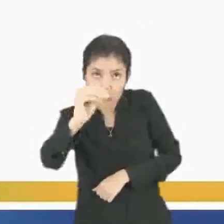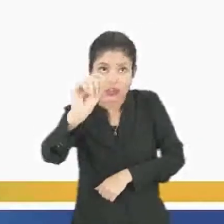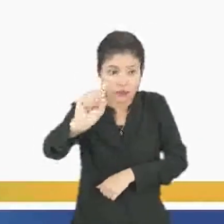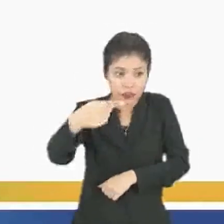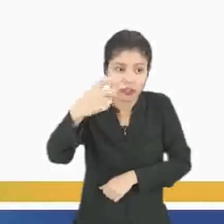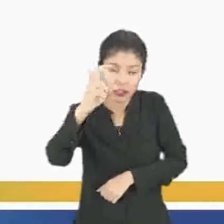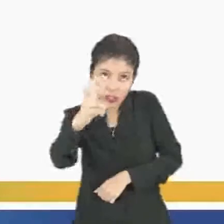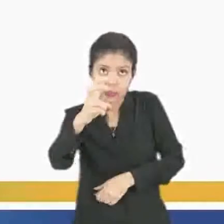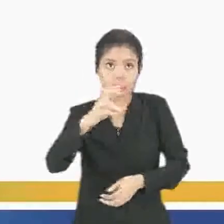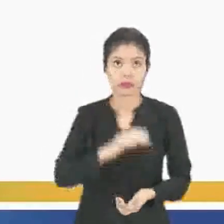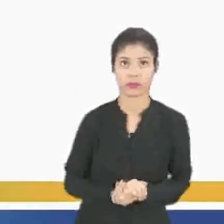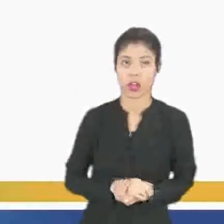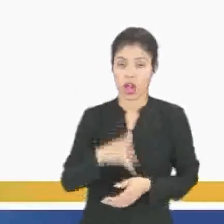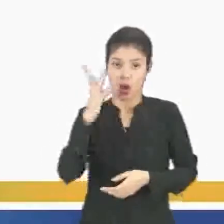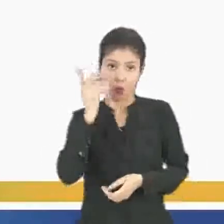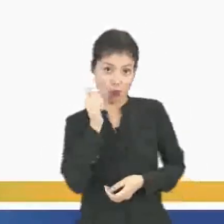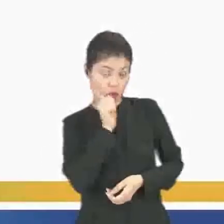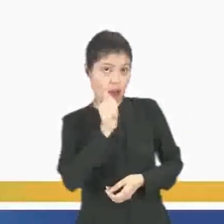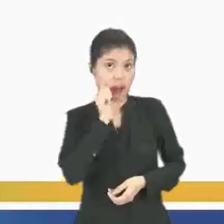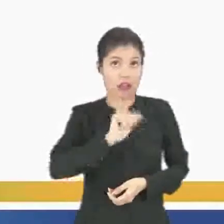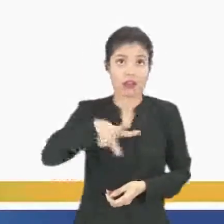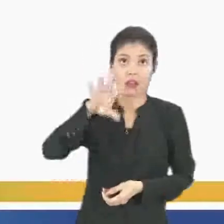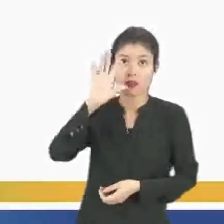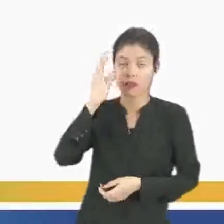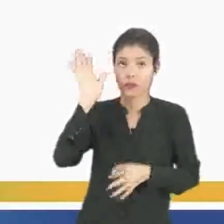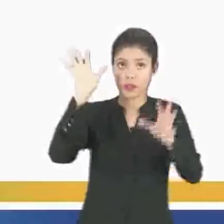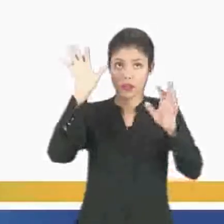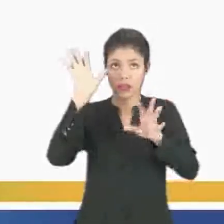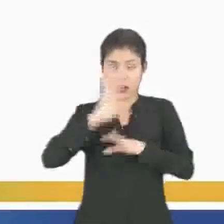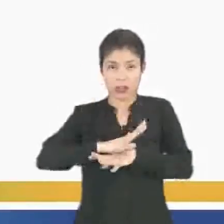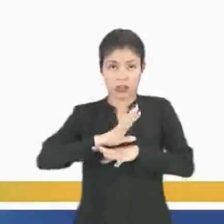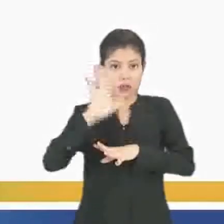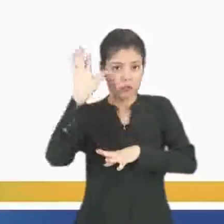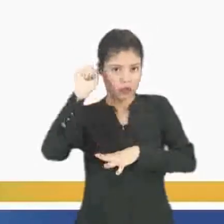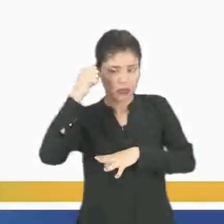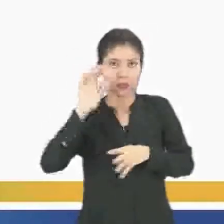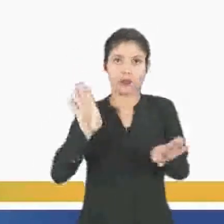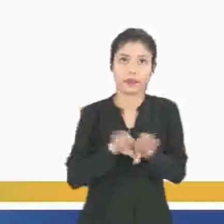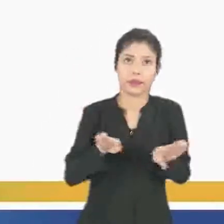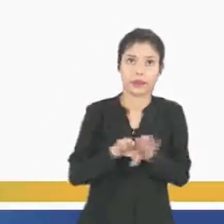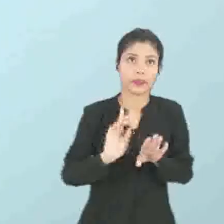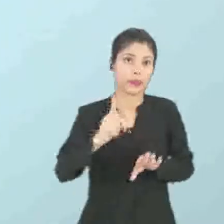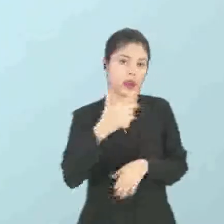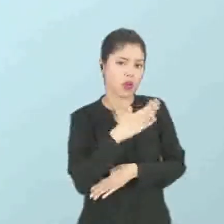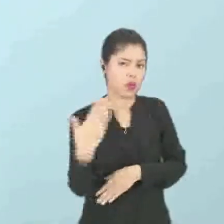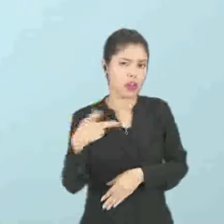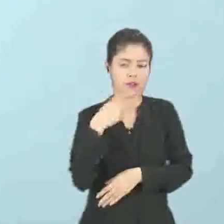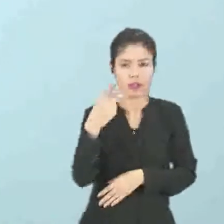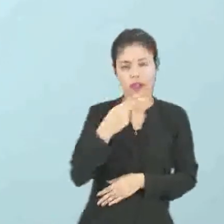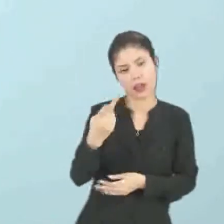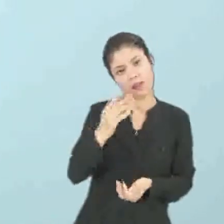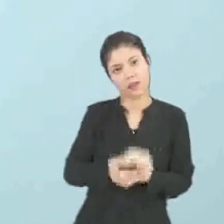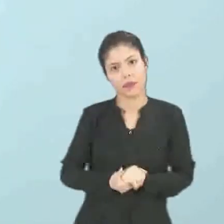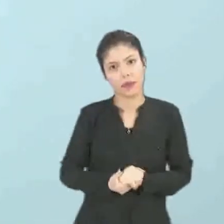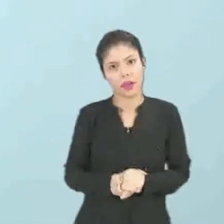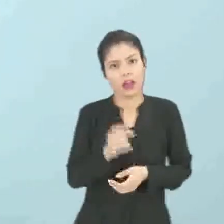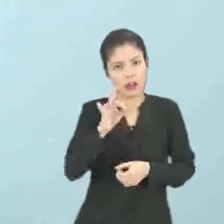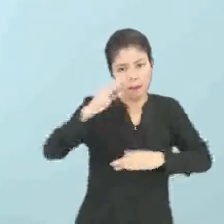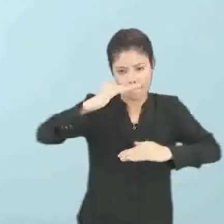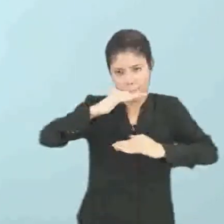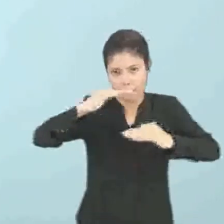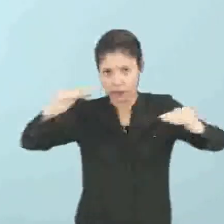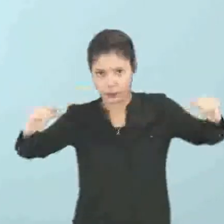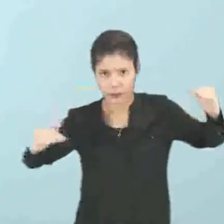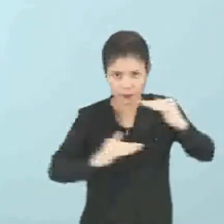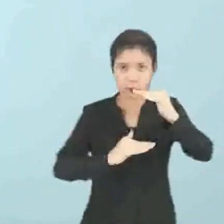das mulheres são negras e 15,2% dos homens são negros. E quando nós falamos em questão de